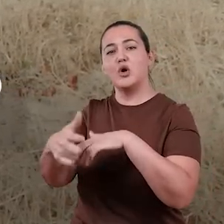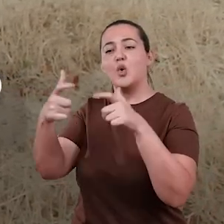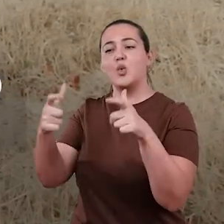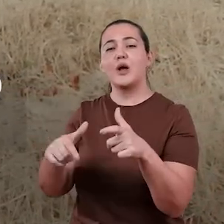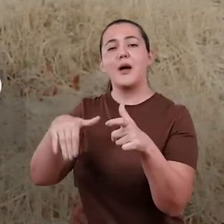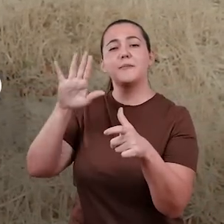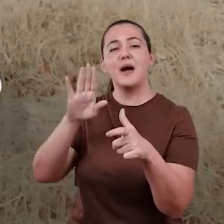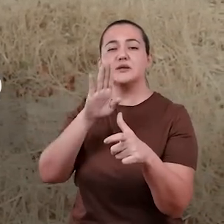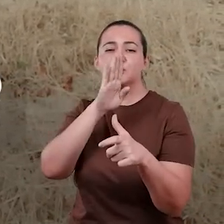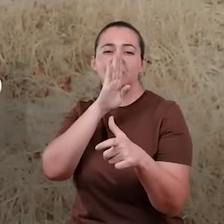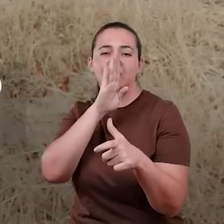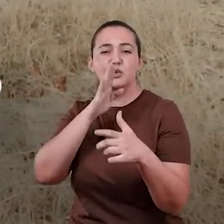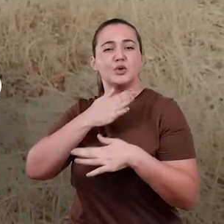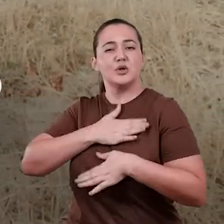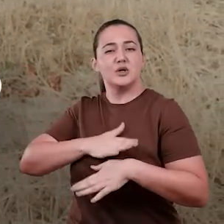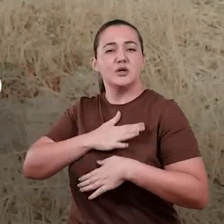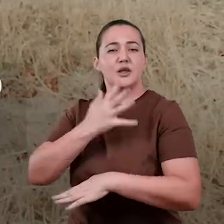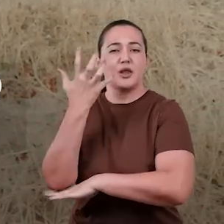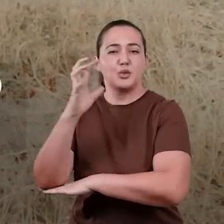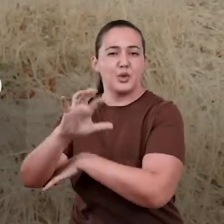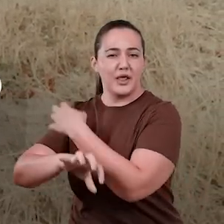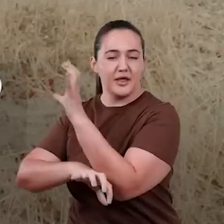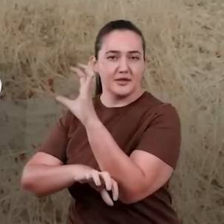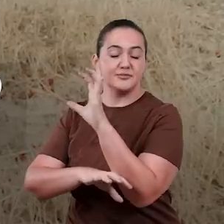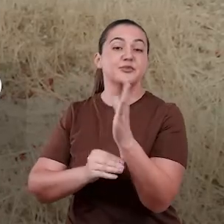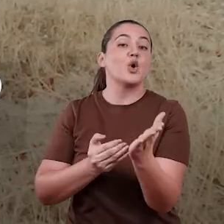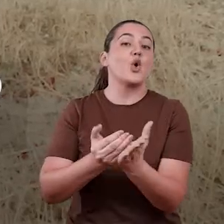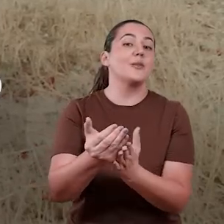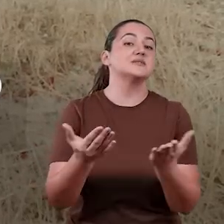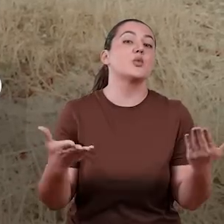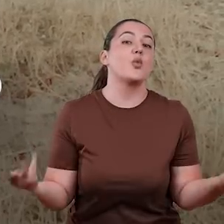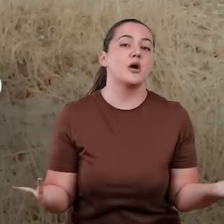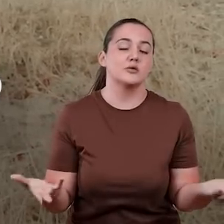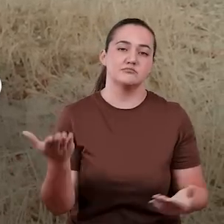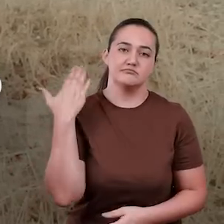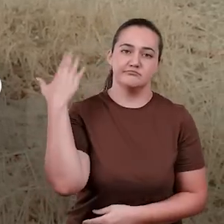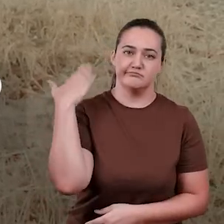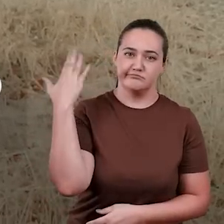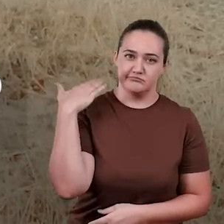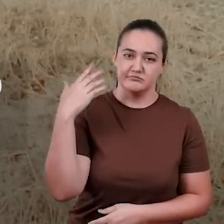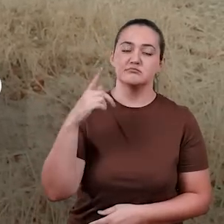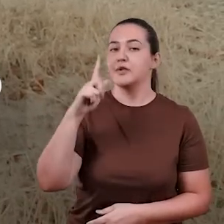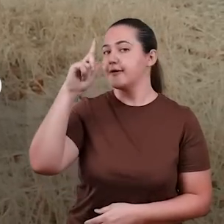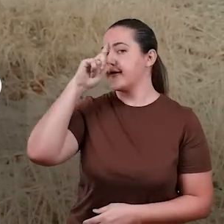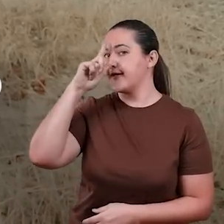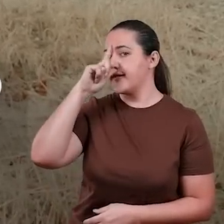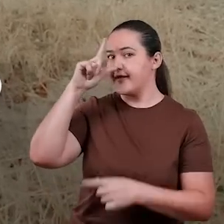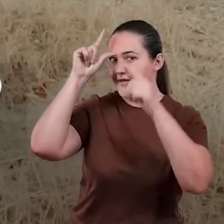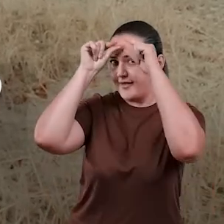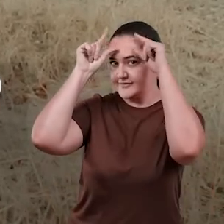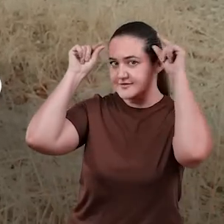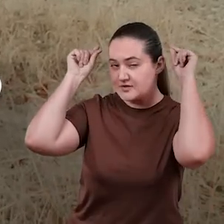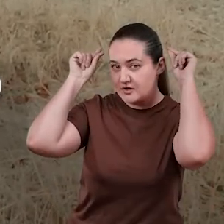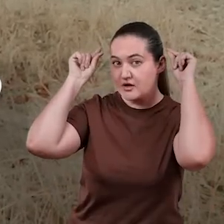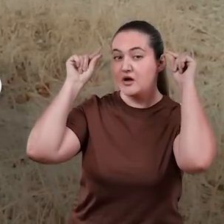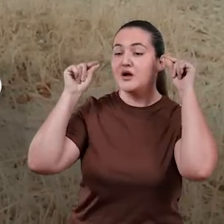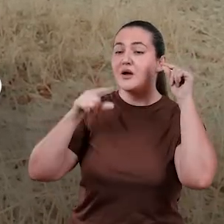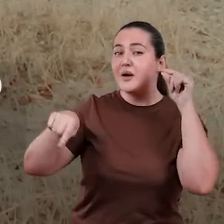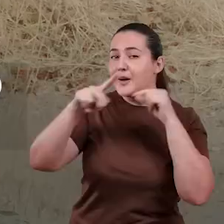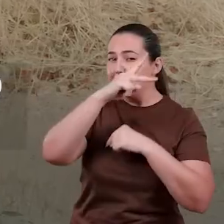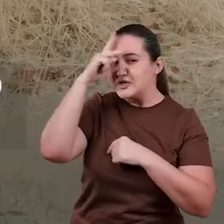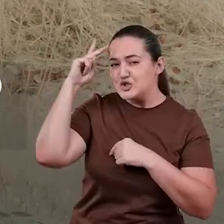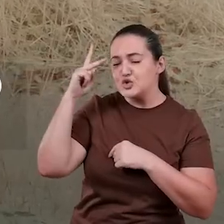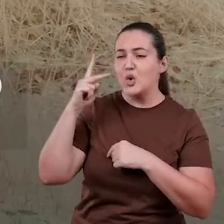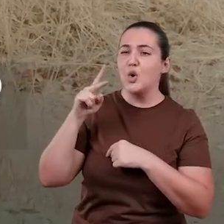grego. Desde a época dos estoicos, por exemplo, eles já procuravam, através de um exercício mental, no caso